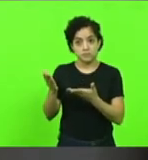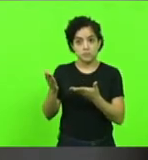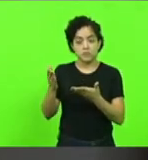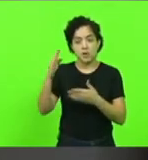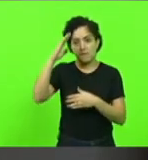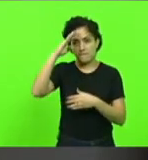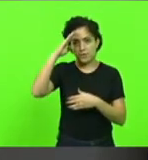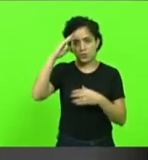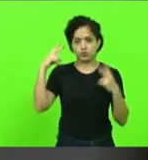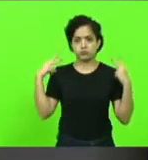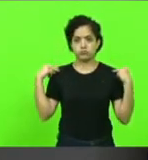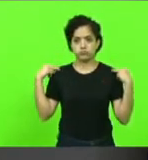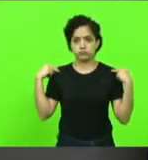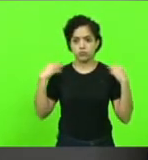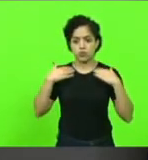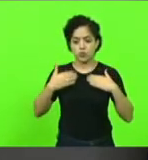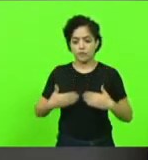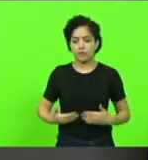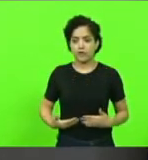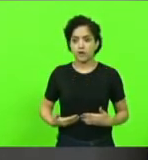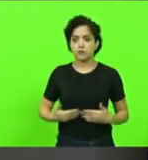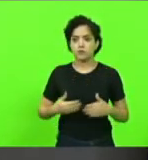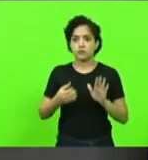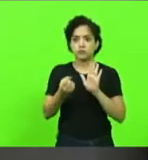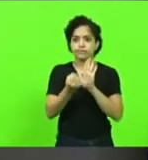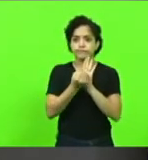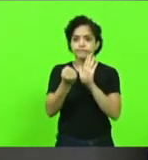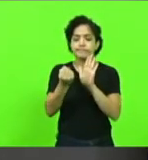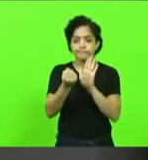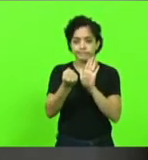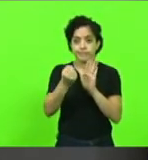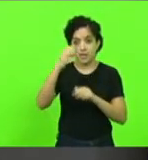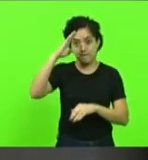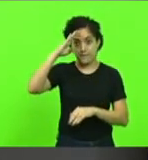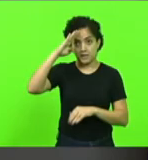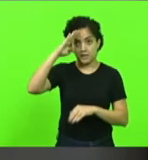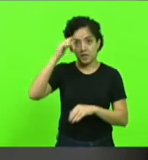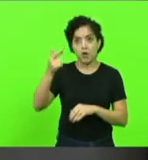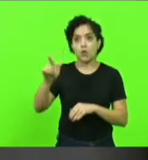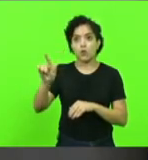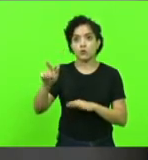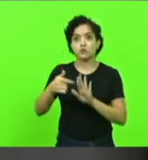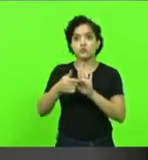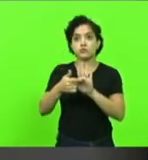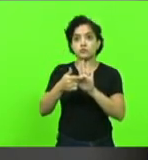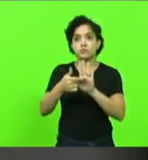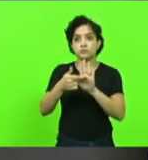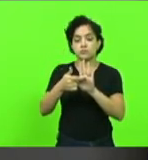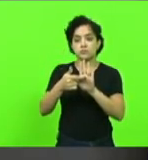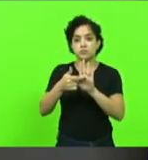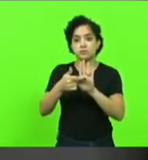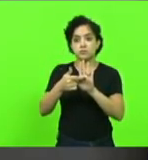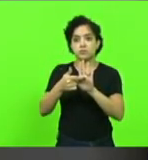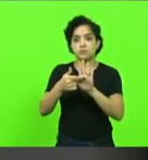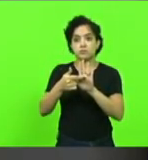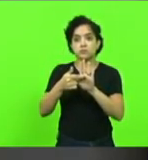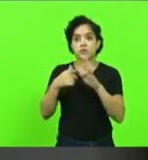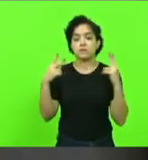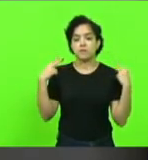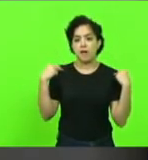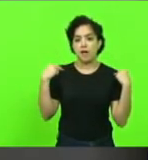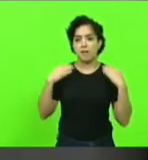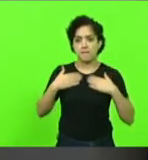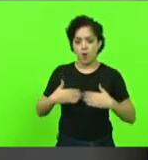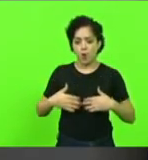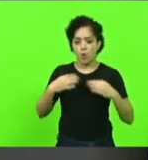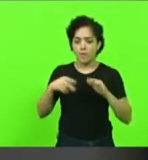com a farda militar, com a insígnia militar. Põe outro. Tá aí, ó, pilotão, farda